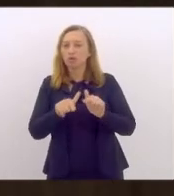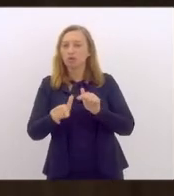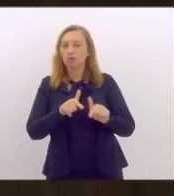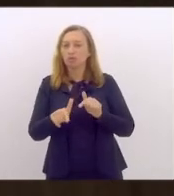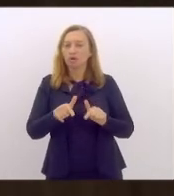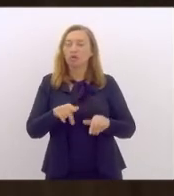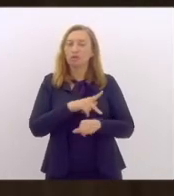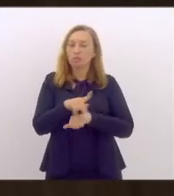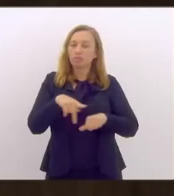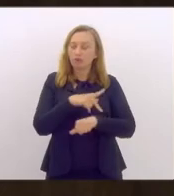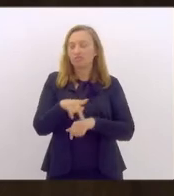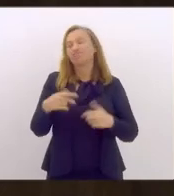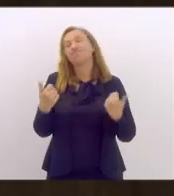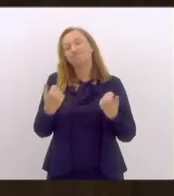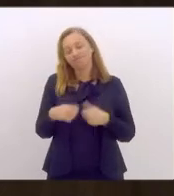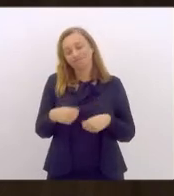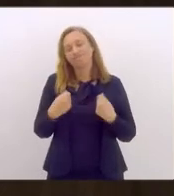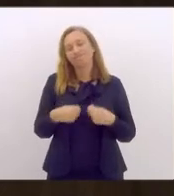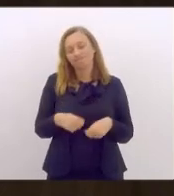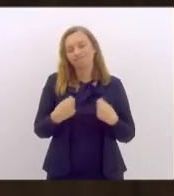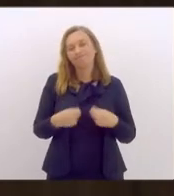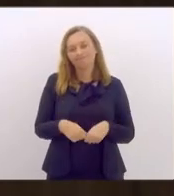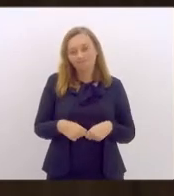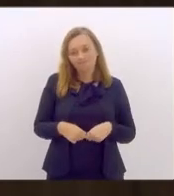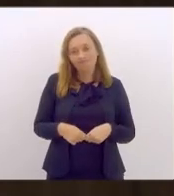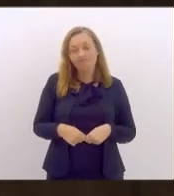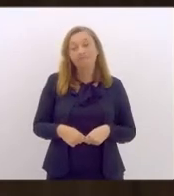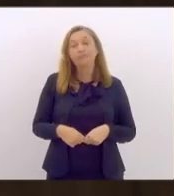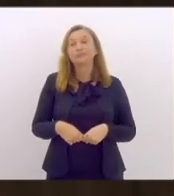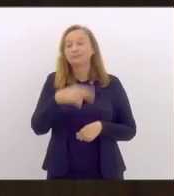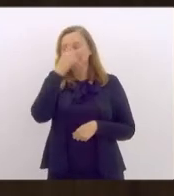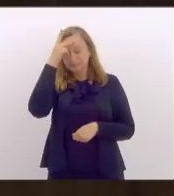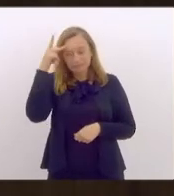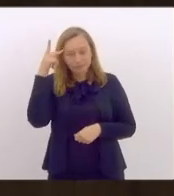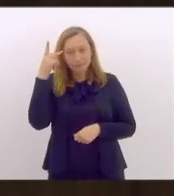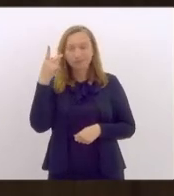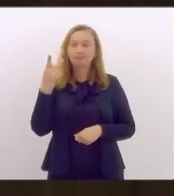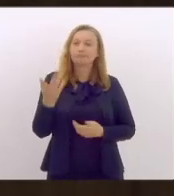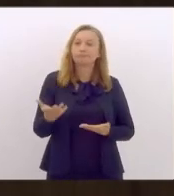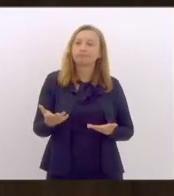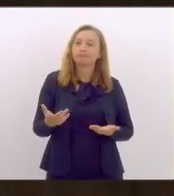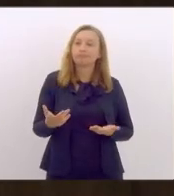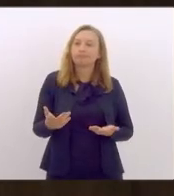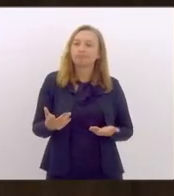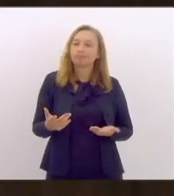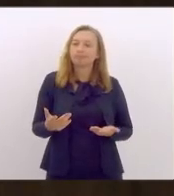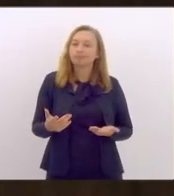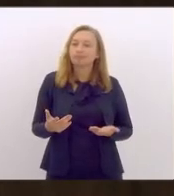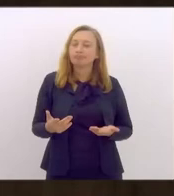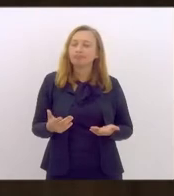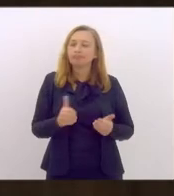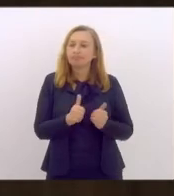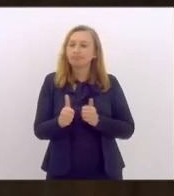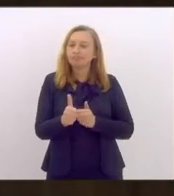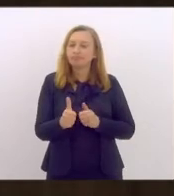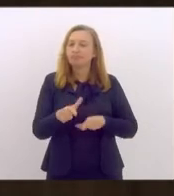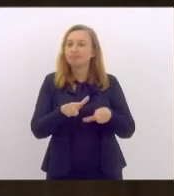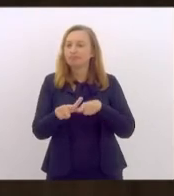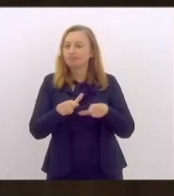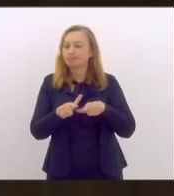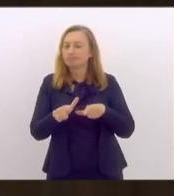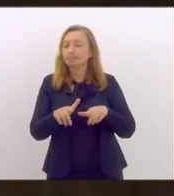o nosso país tanto precisa né quer colocar pessoas nessa nessa frente de trabalho